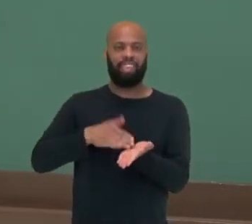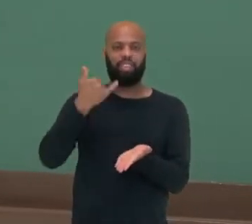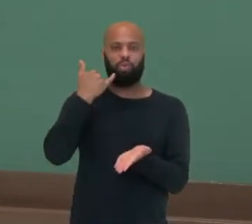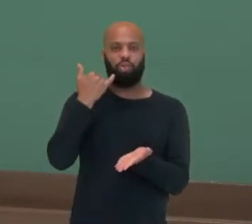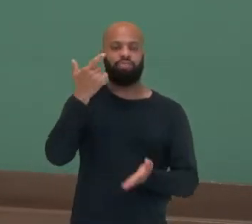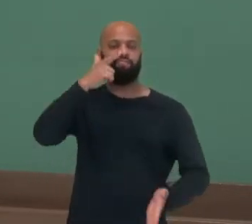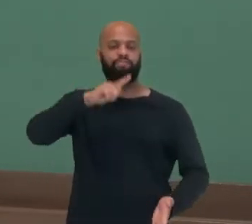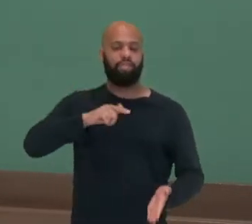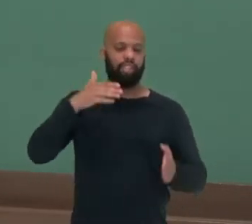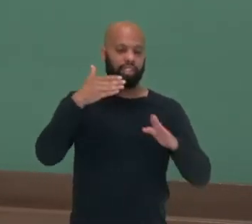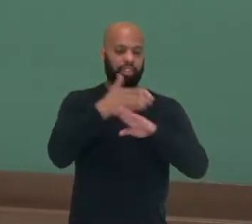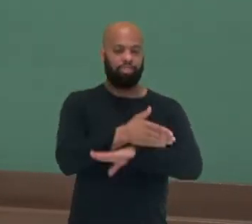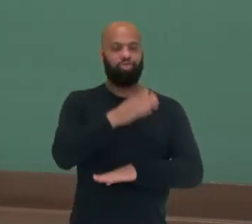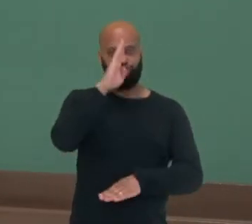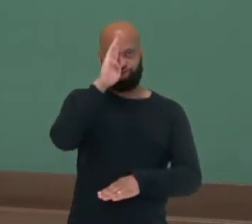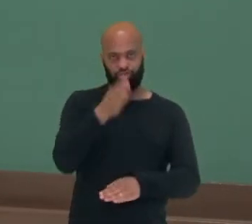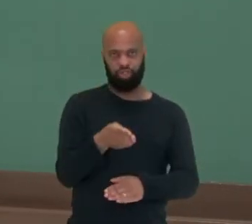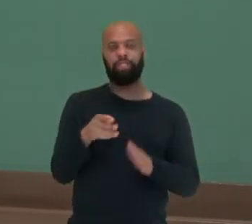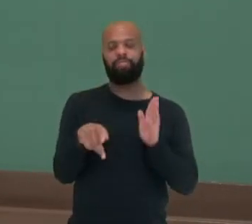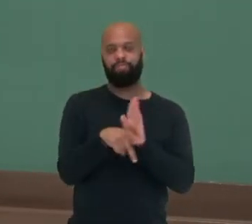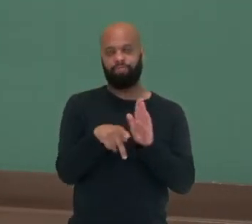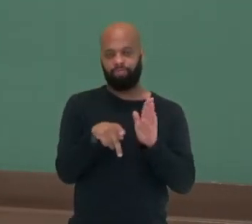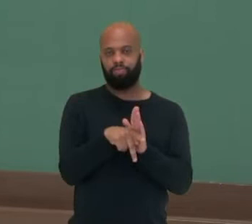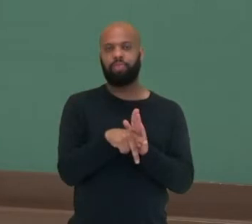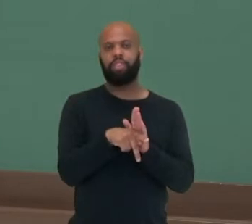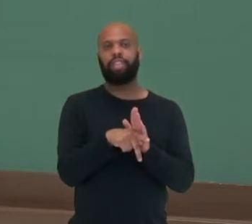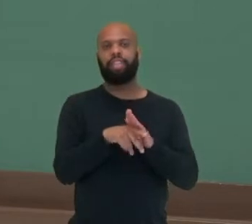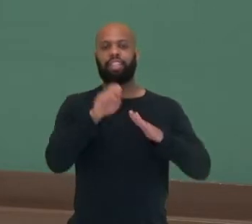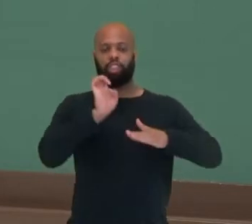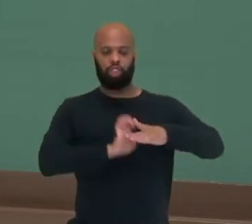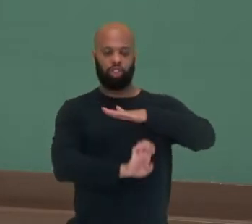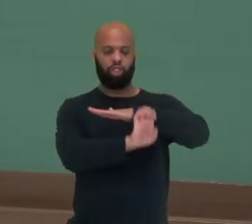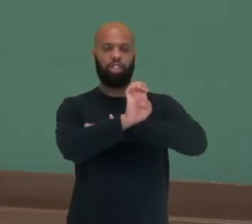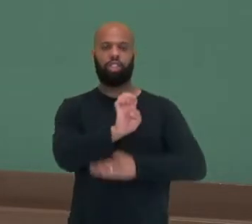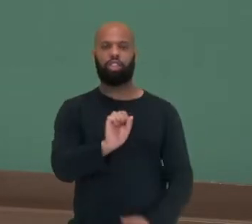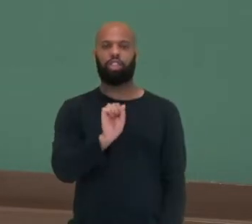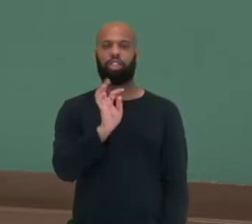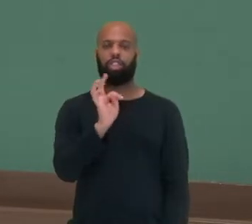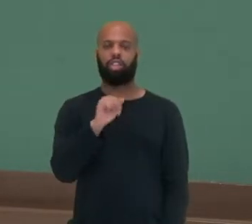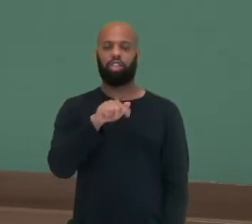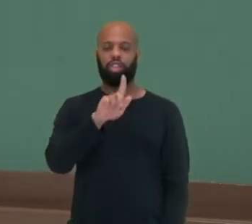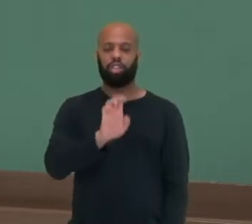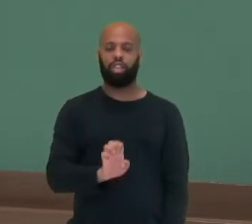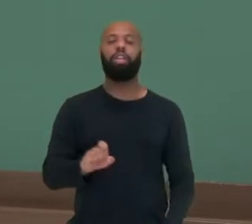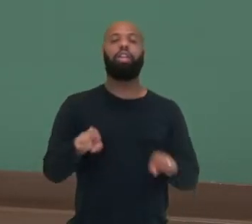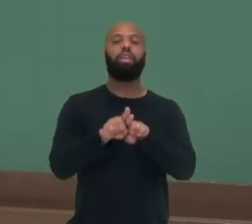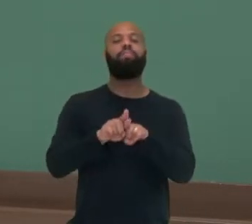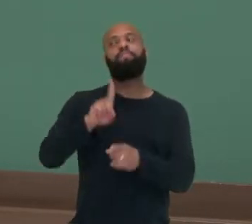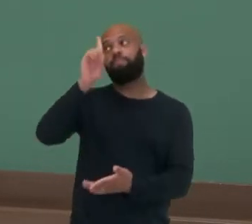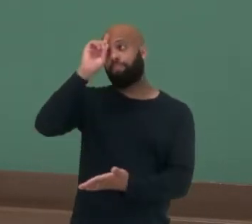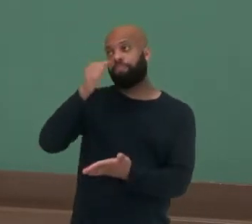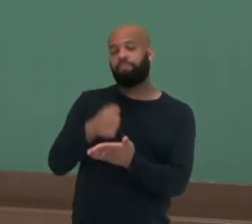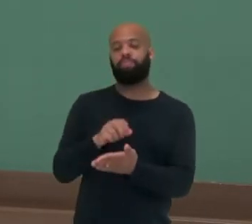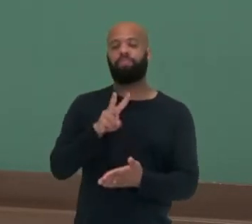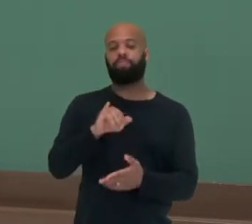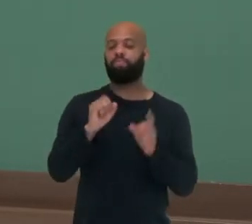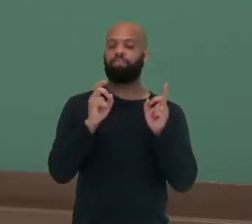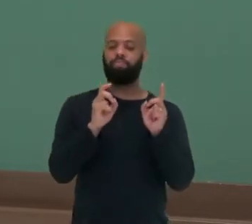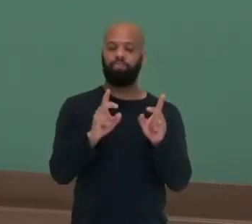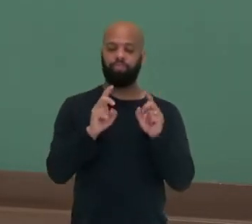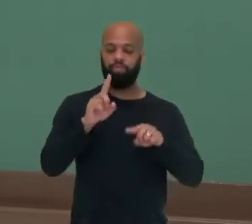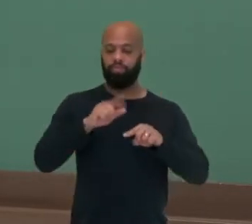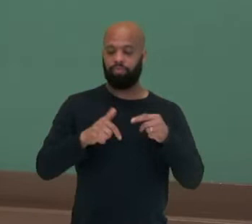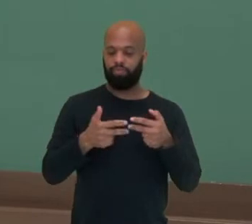ter acesso a isso, inclusive até mesmo para definir preço de venda e se esse produto vai estar disponível